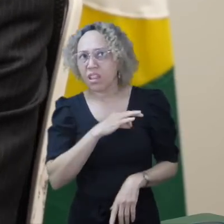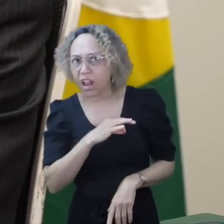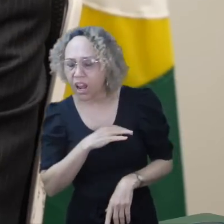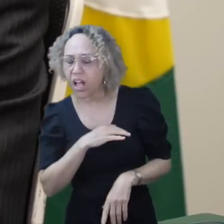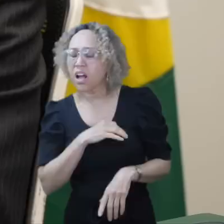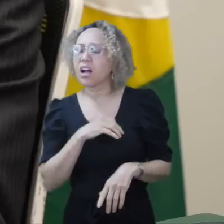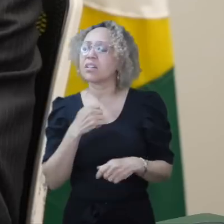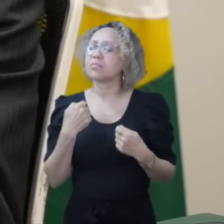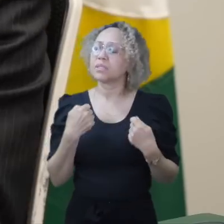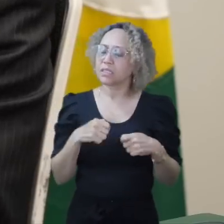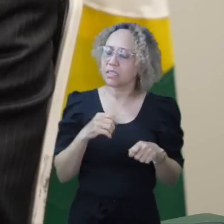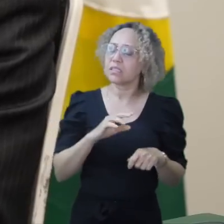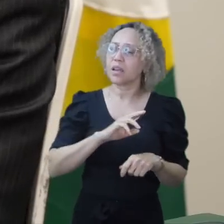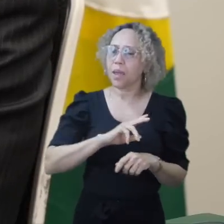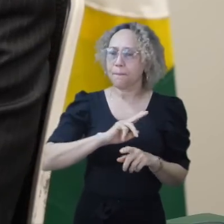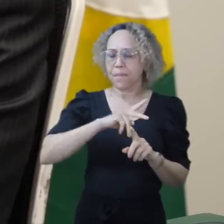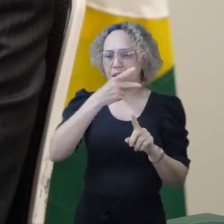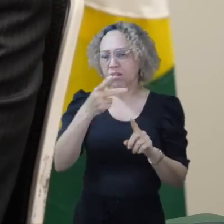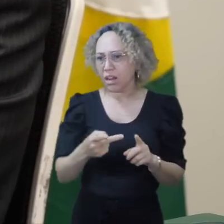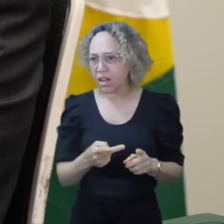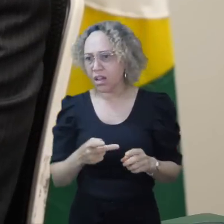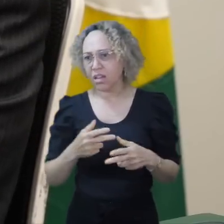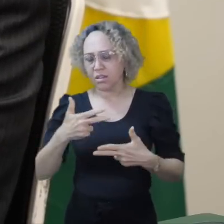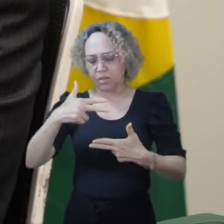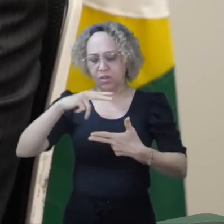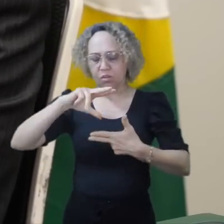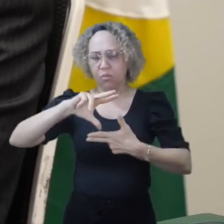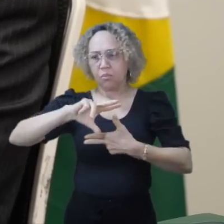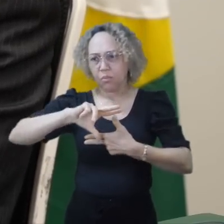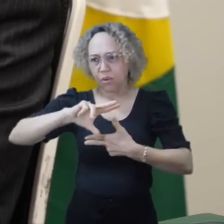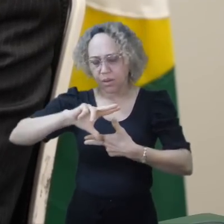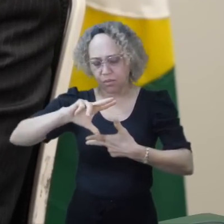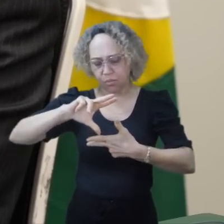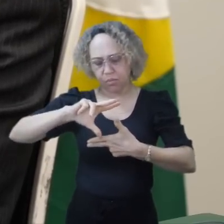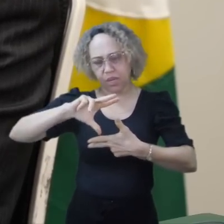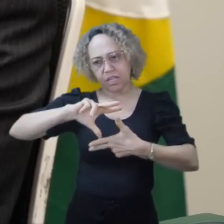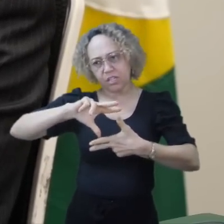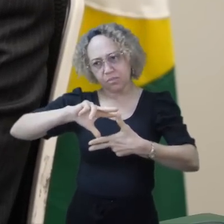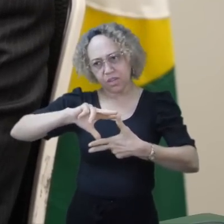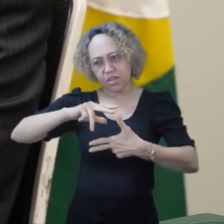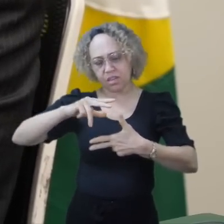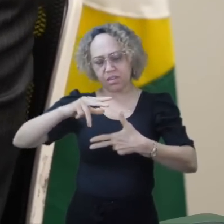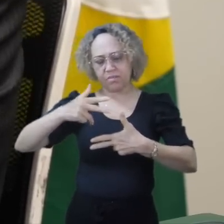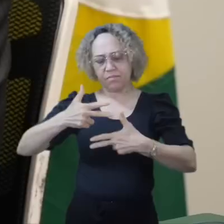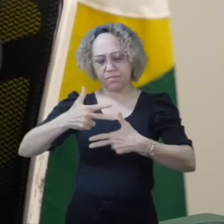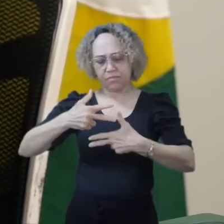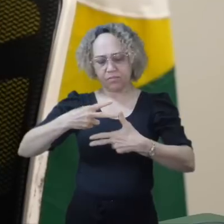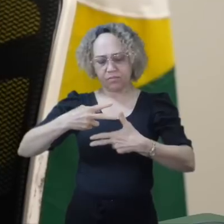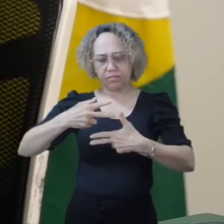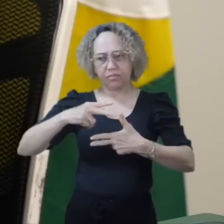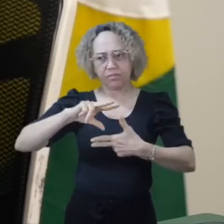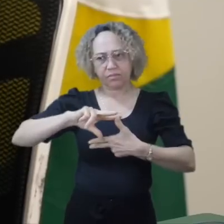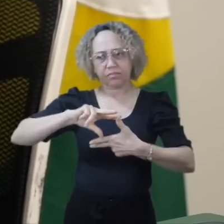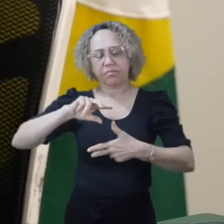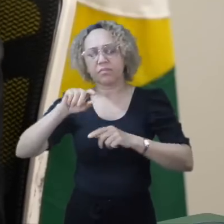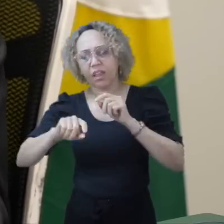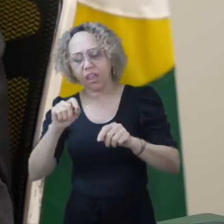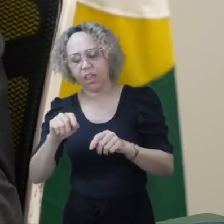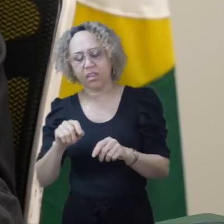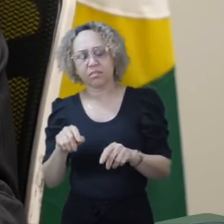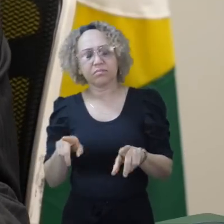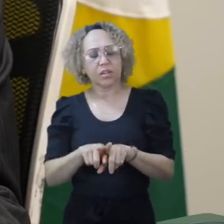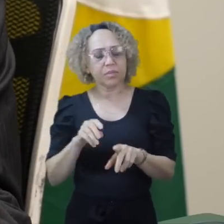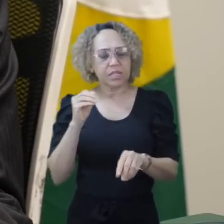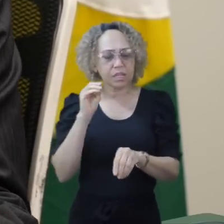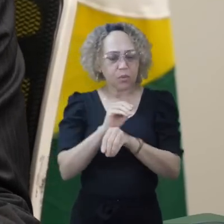isenção do imposto de renda, da PEC da segurança, mas nós temos que cuidar também do pequeno, daqueles os chamados invisíveis da sociedade. É por isso que,